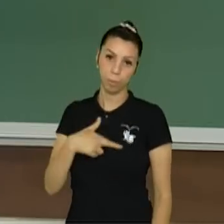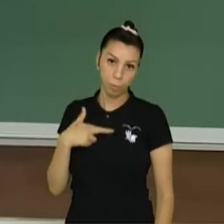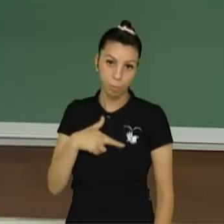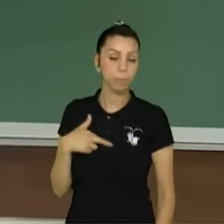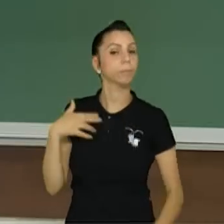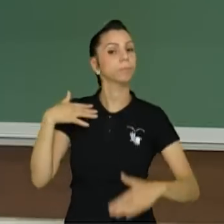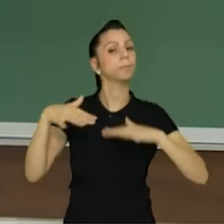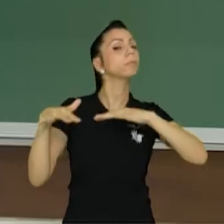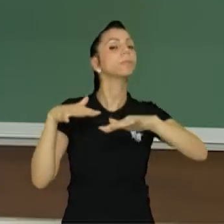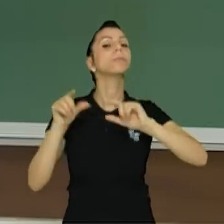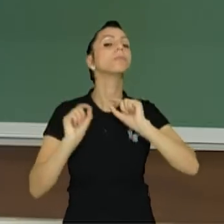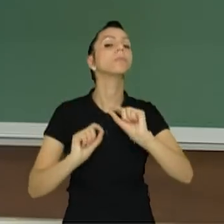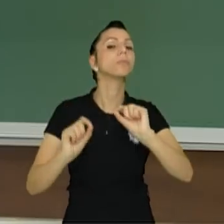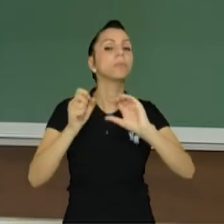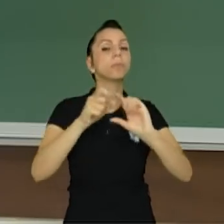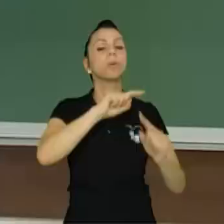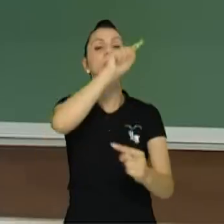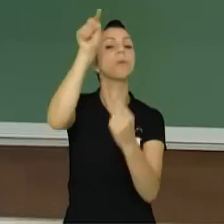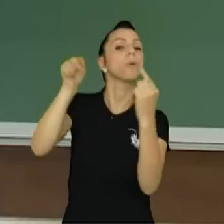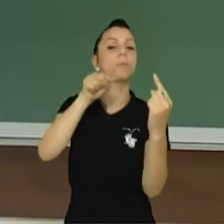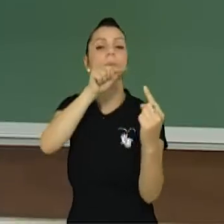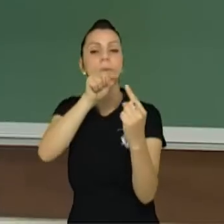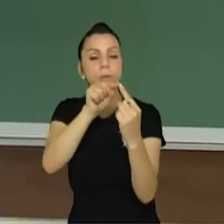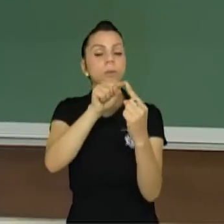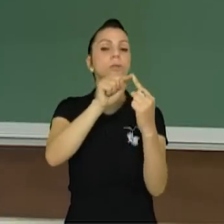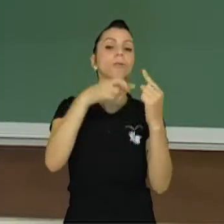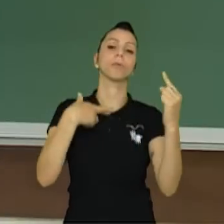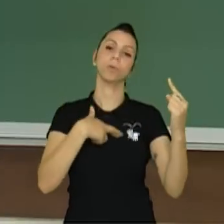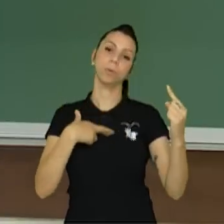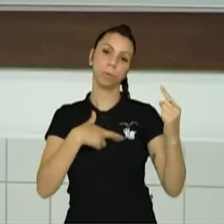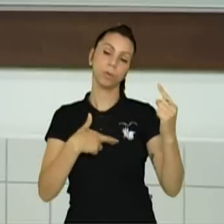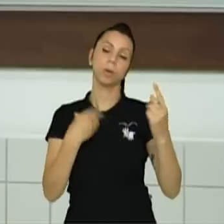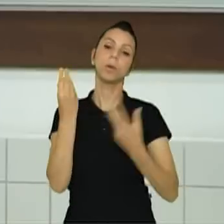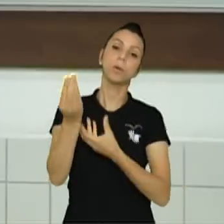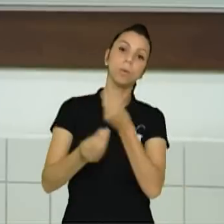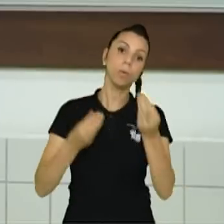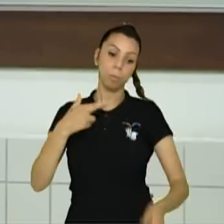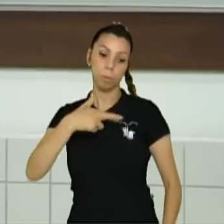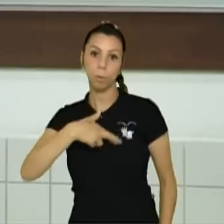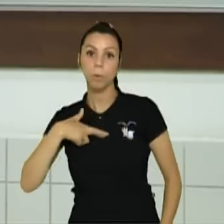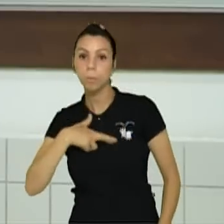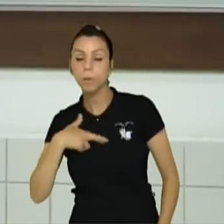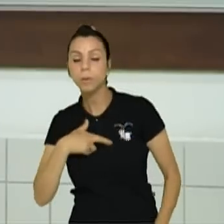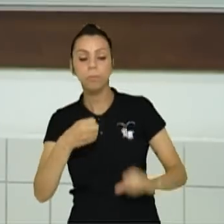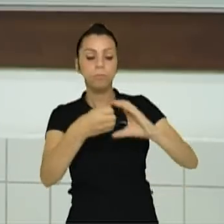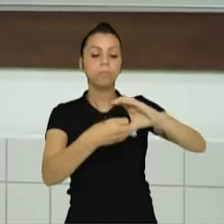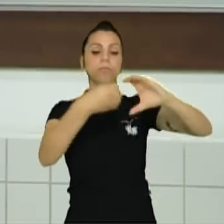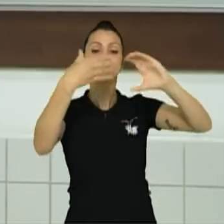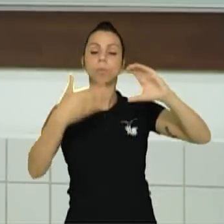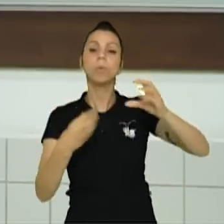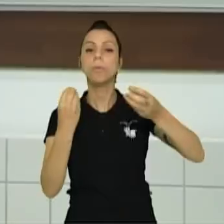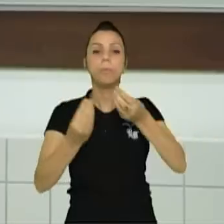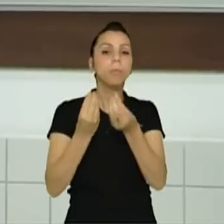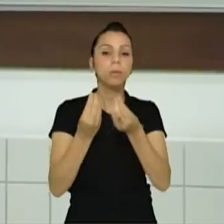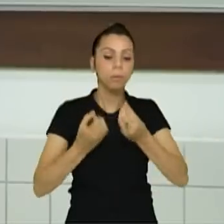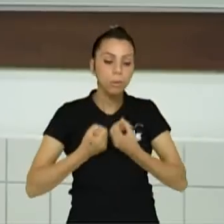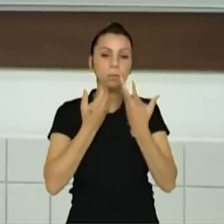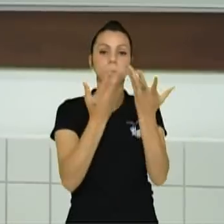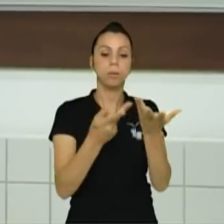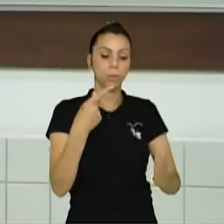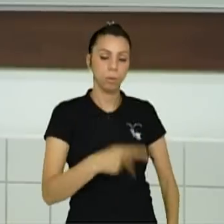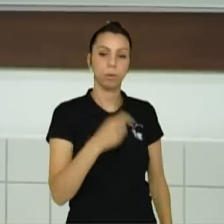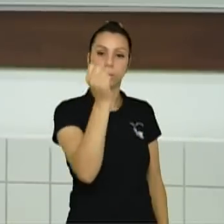esse movimento, qual que era um dos objetivos desse movimento e como esse movimento foi caracterizado, ou seja, como ele se manifestou aqui no